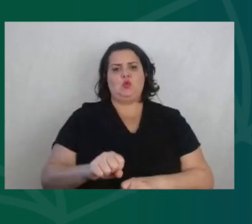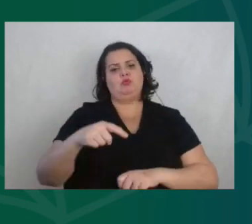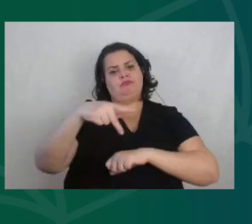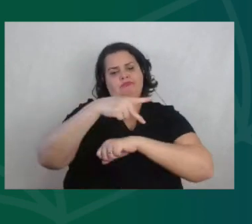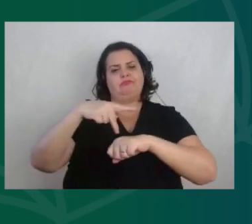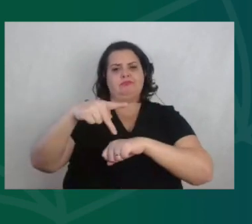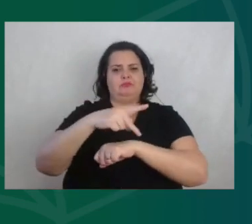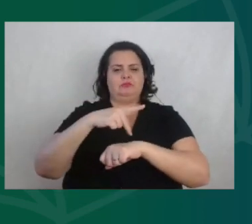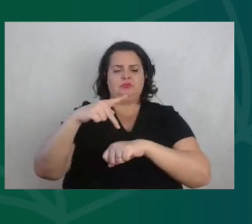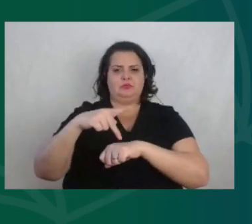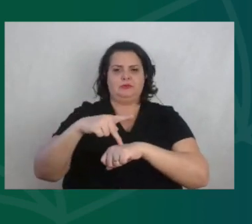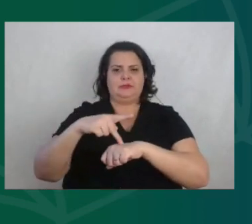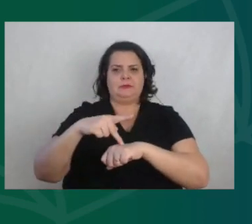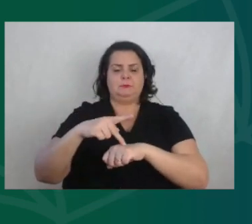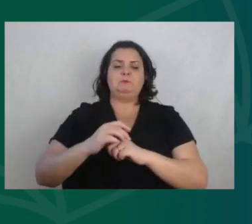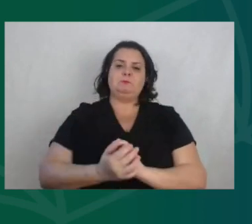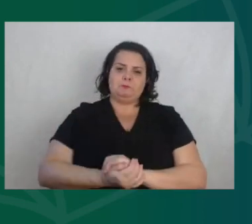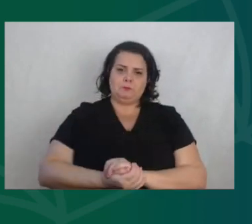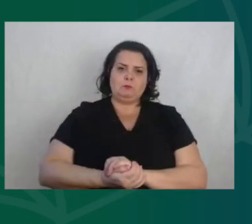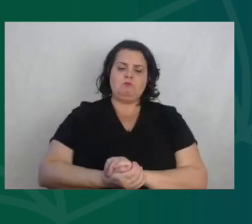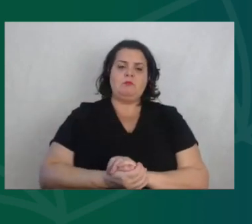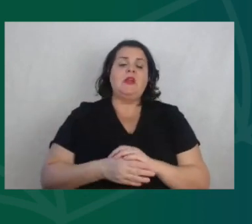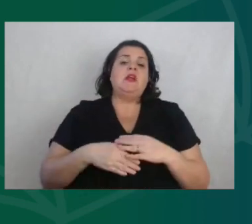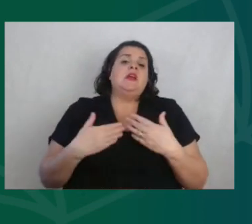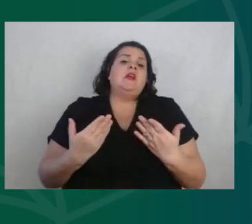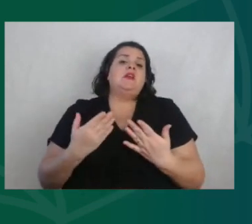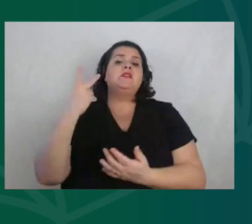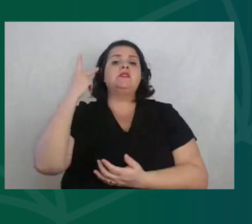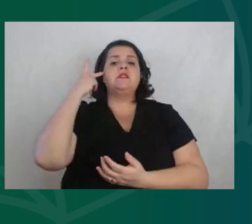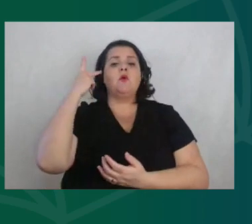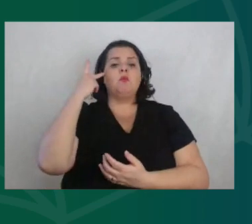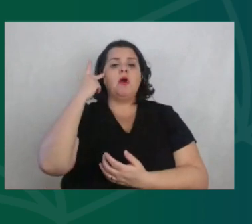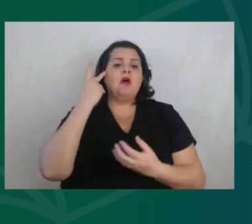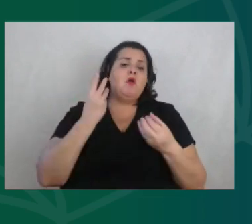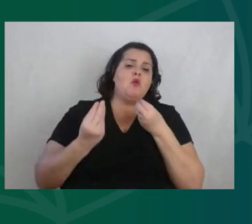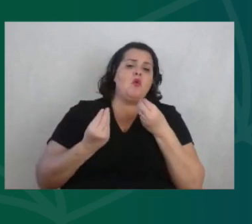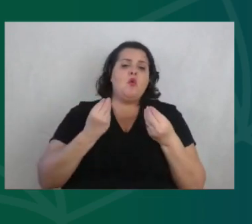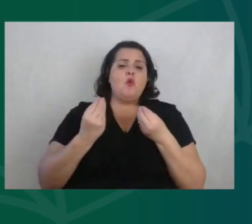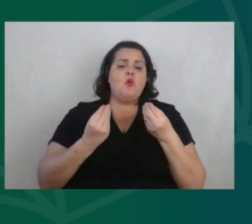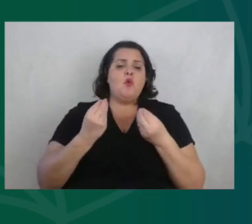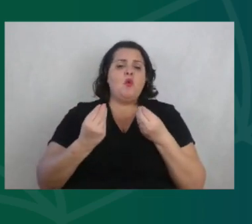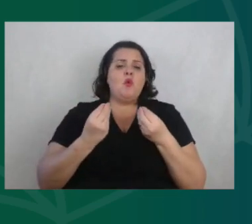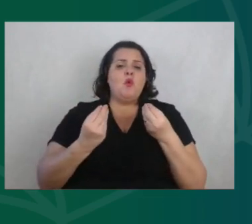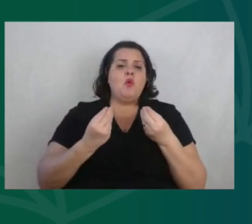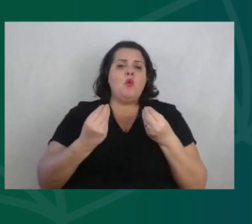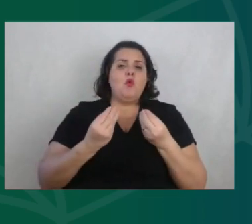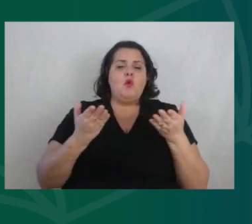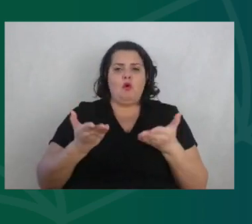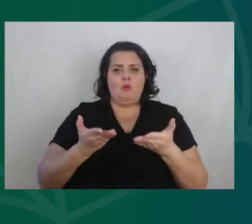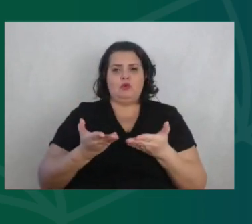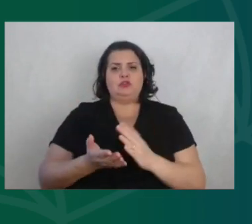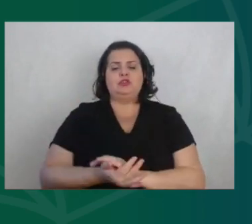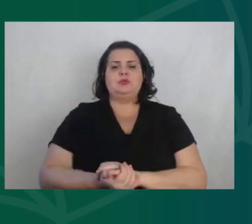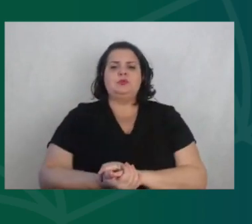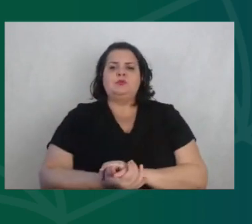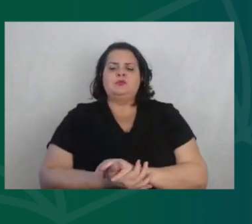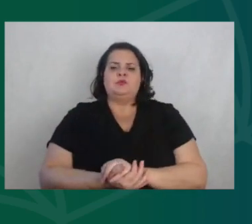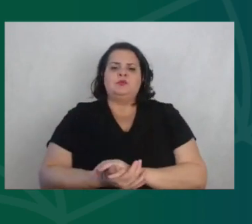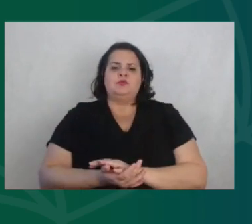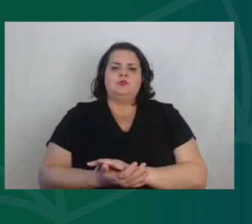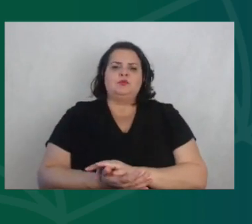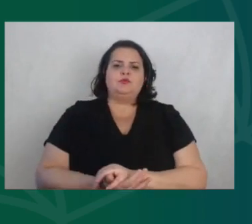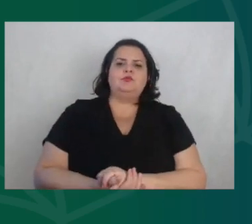Bom, mas e São Paulo nessa história, né? Como está a situação hoje epidemiológica de São Paulo? Pode passar?